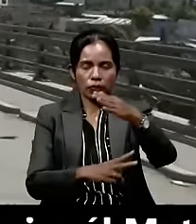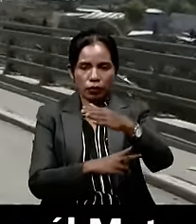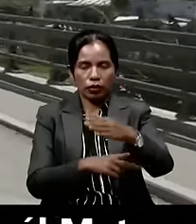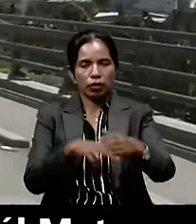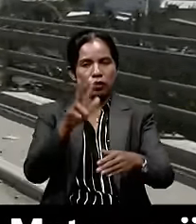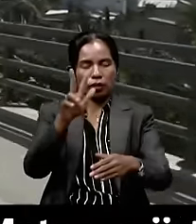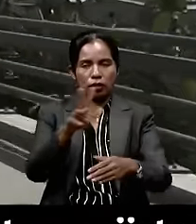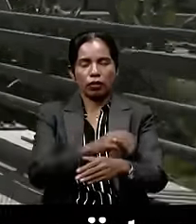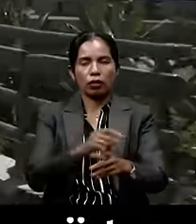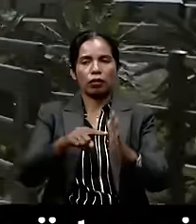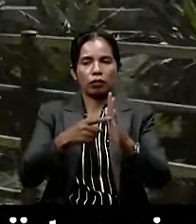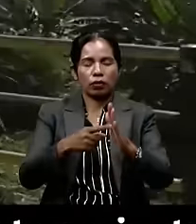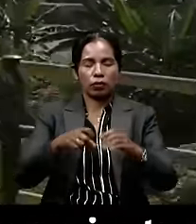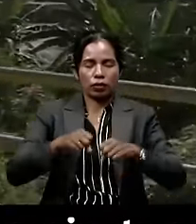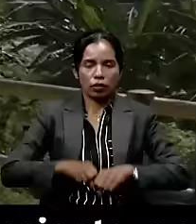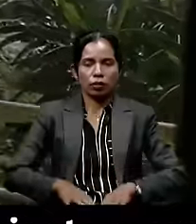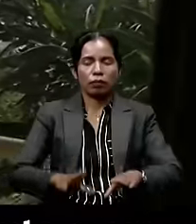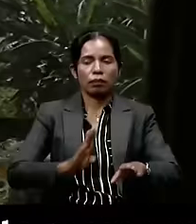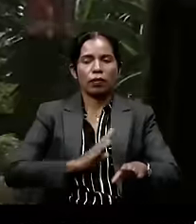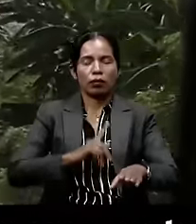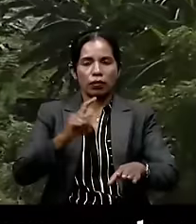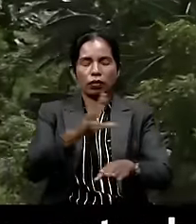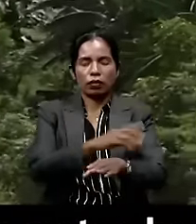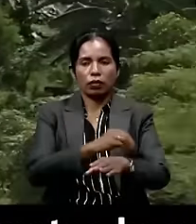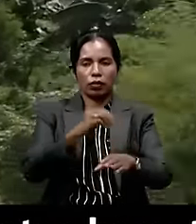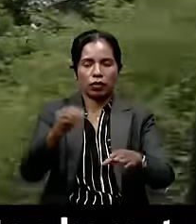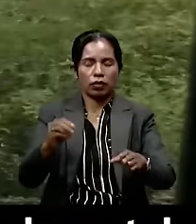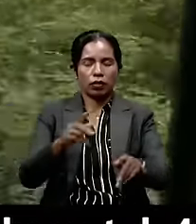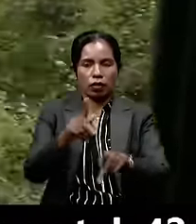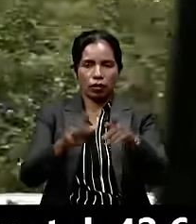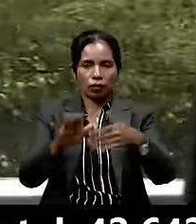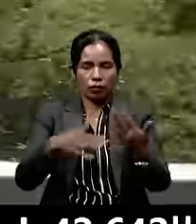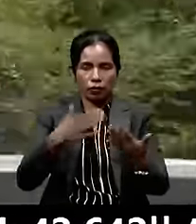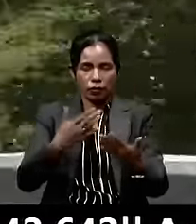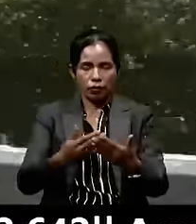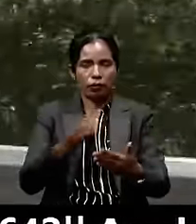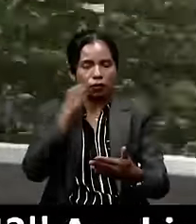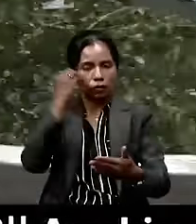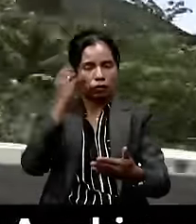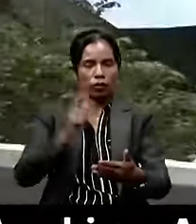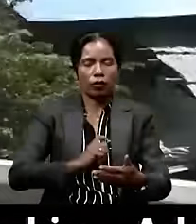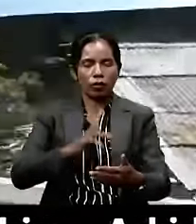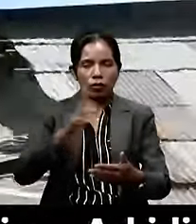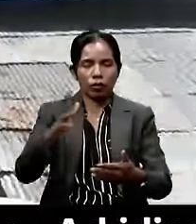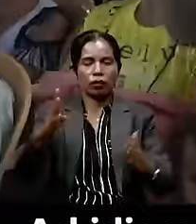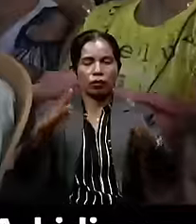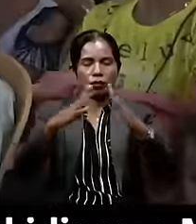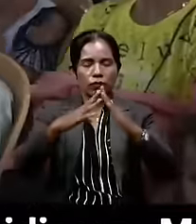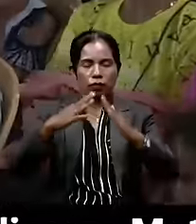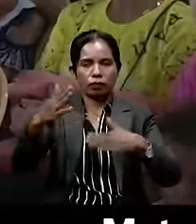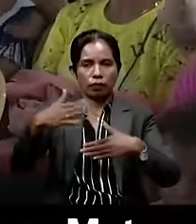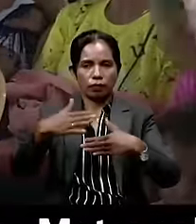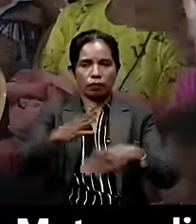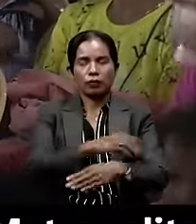3 hahu usitasi ibu bebono to kasnafar no comunidade sira ela e tasitolo basic uma adatnya no